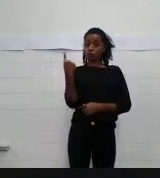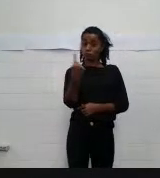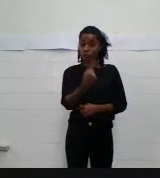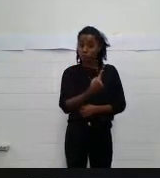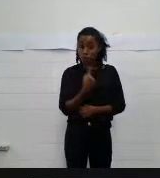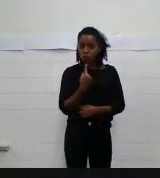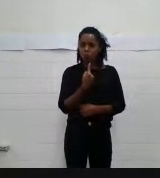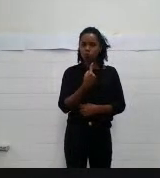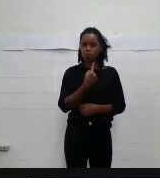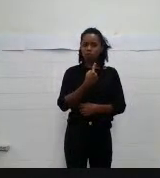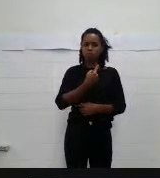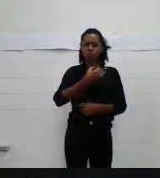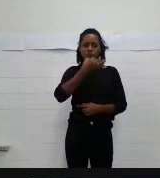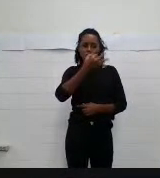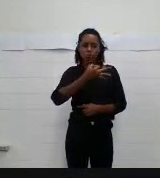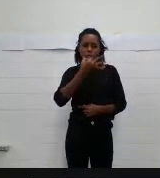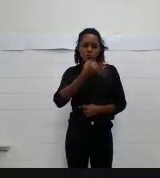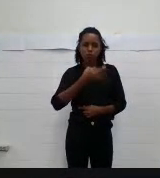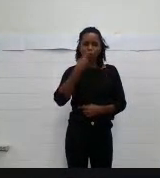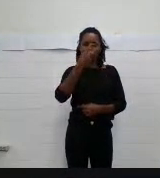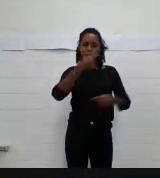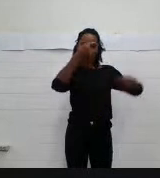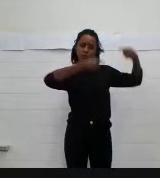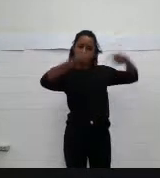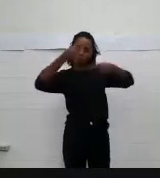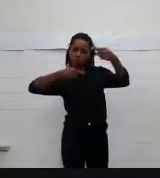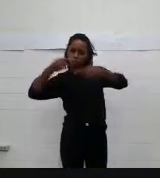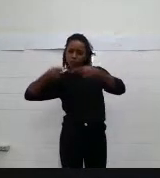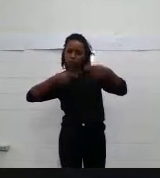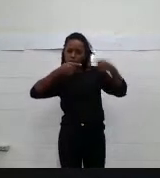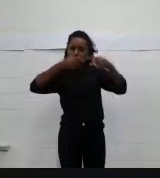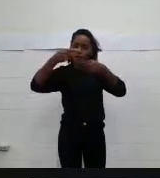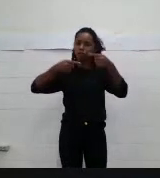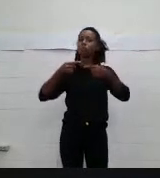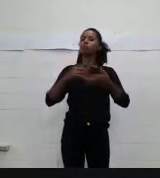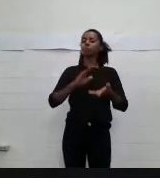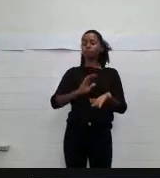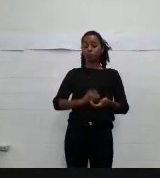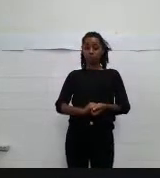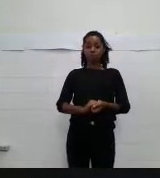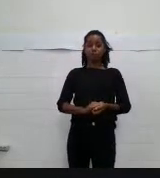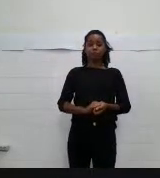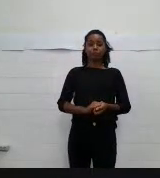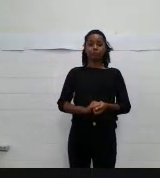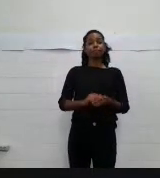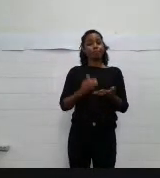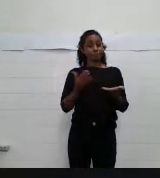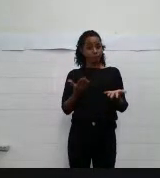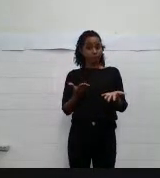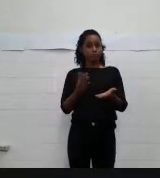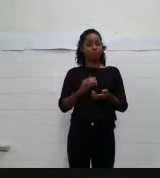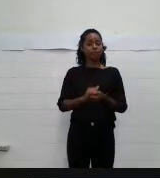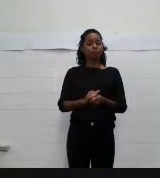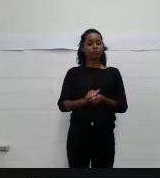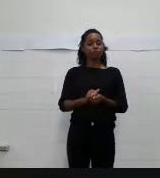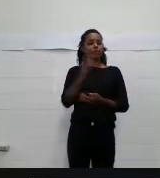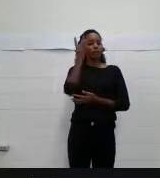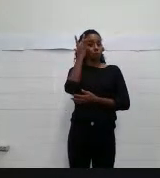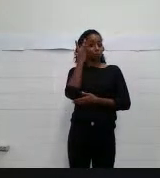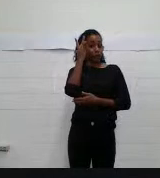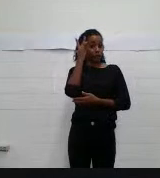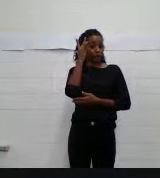devemos estabelecer, logicamente, todo um aparato crítico sobre isso, não é? Então, eu acho que